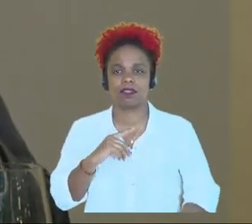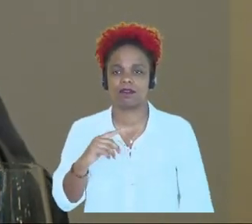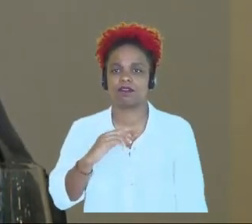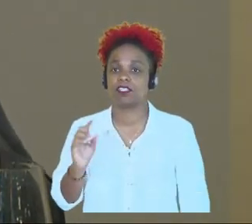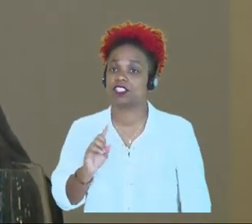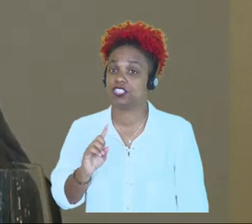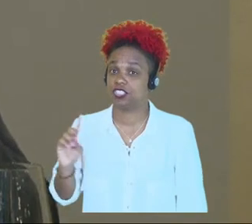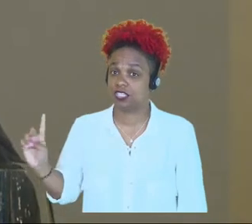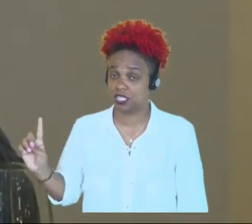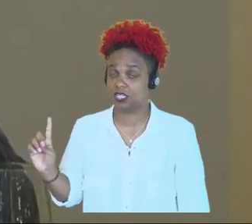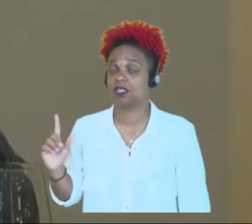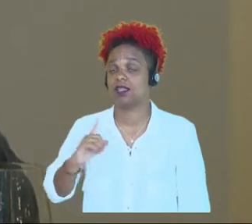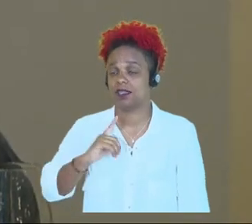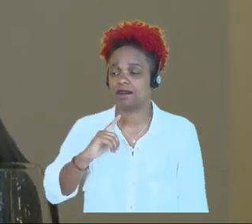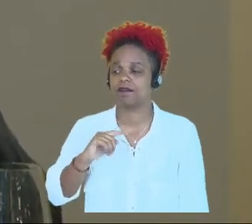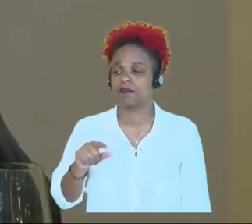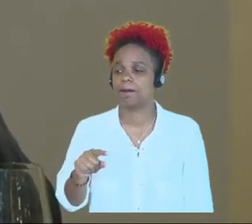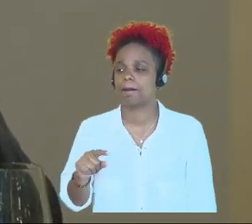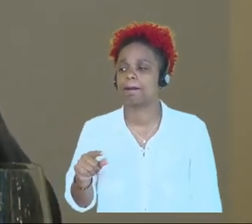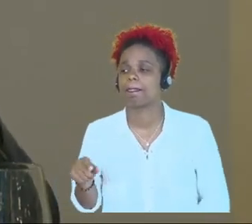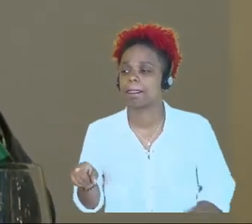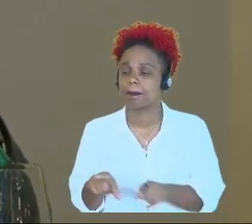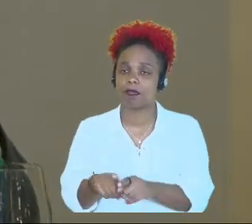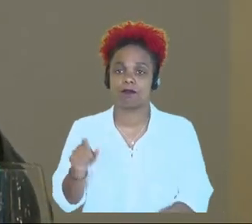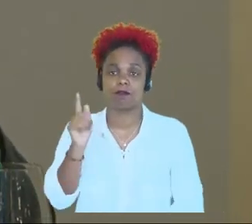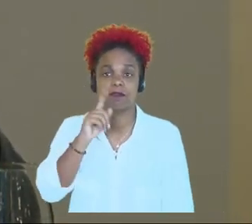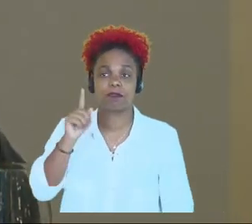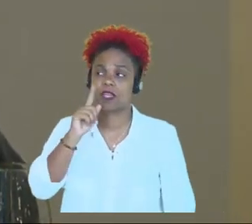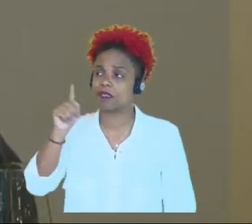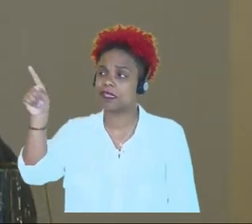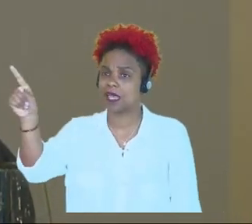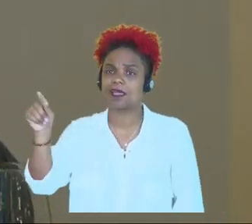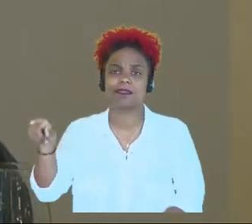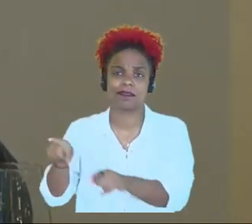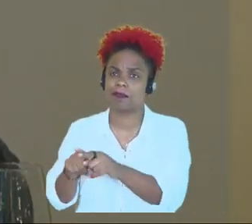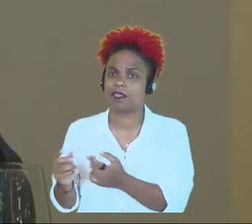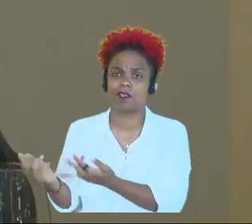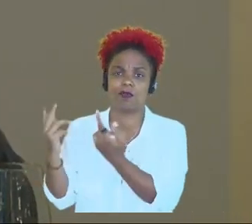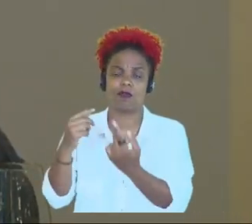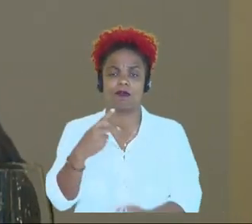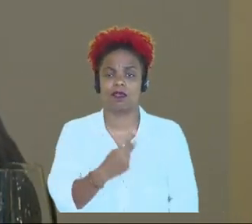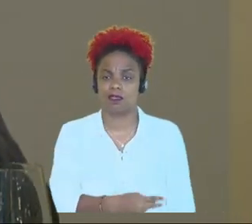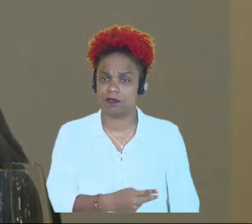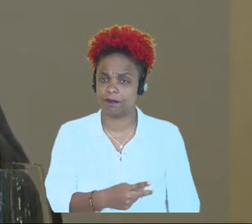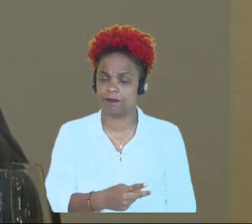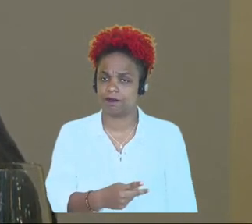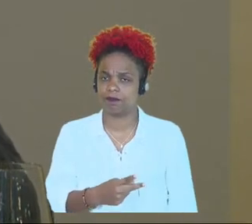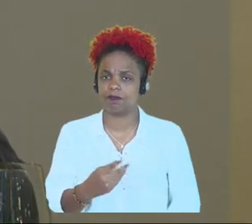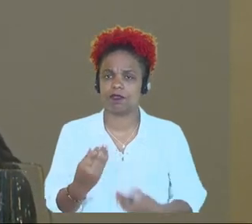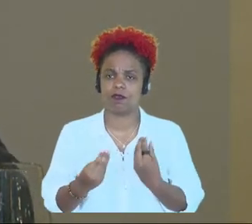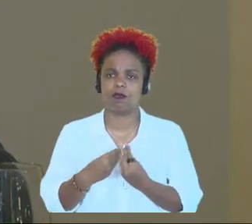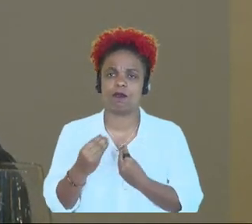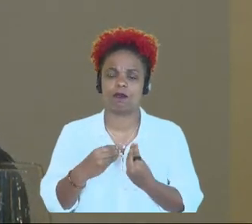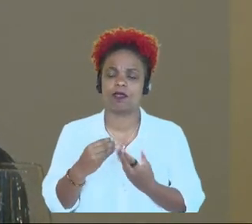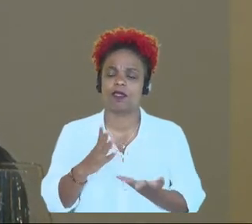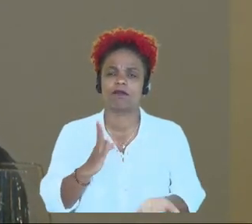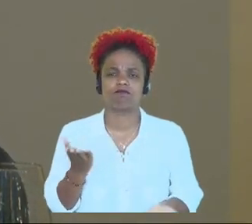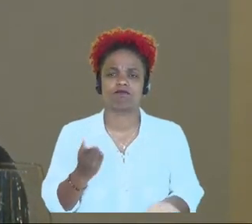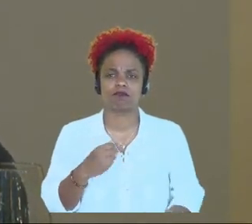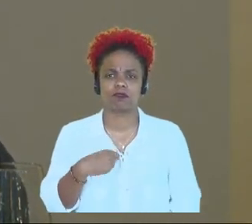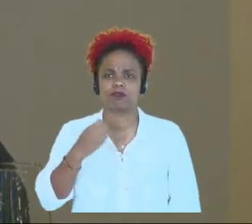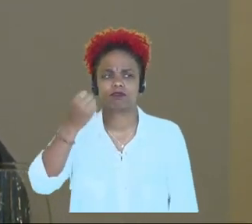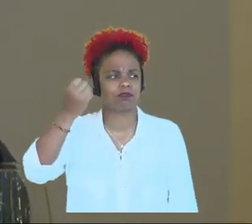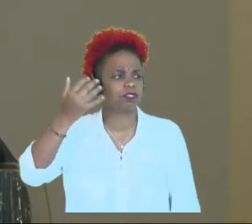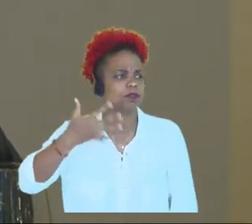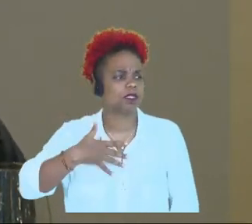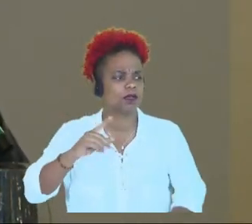em particular, e que toca lá nos Estados Unidos como toca aqui. O que explica o silêncio do Bolsonaro?